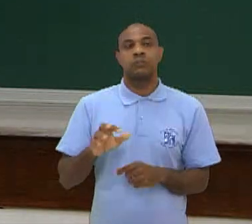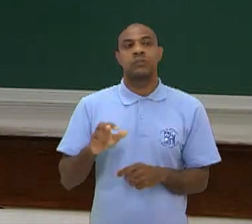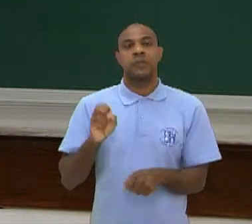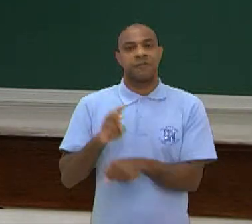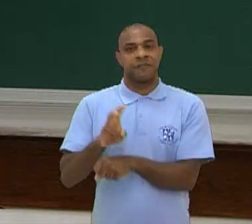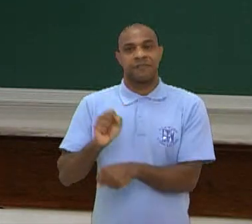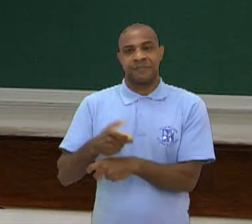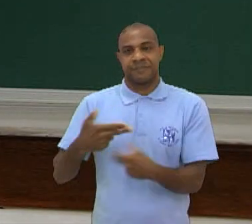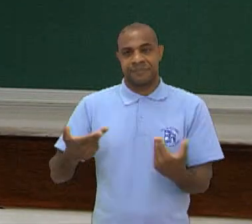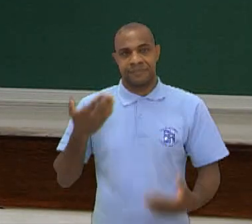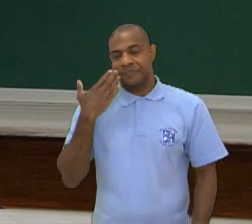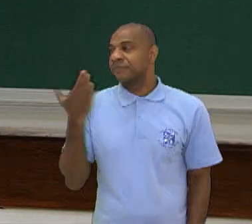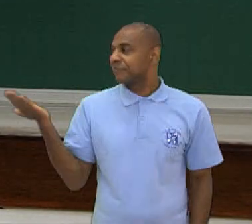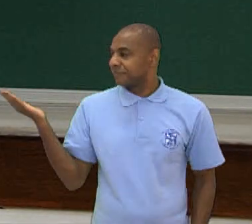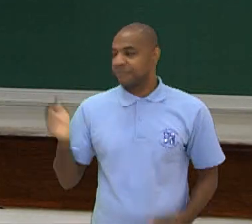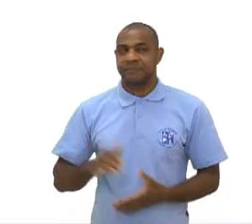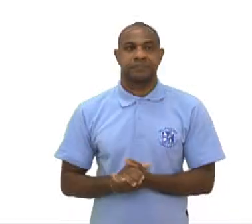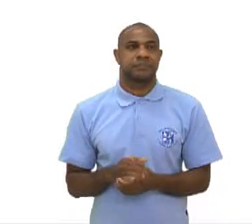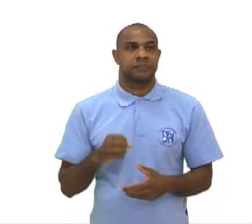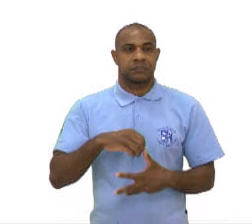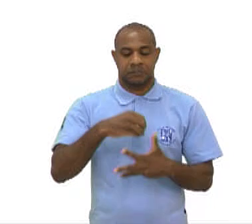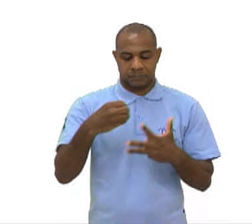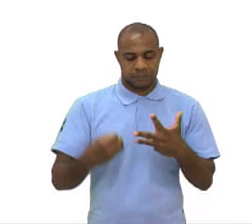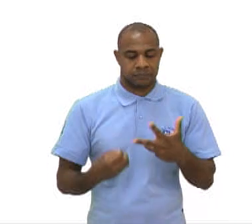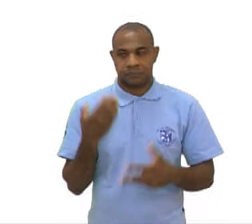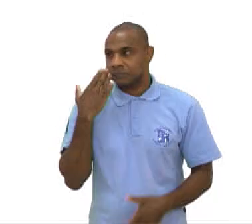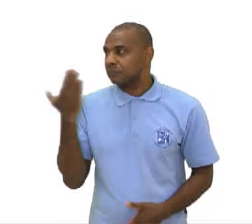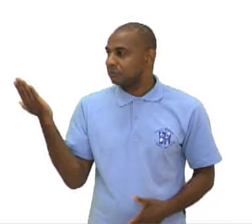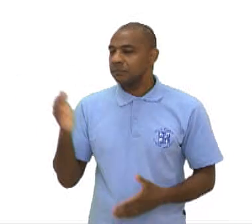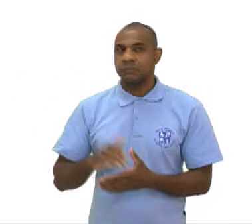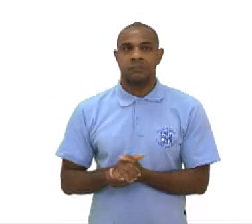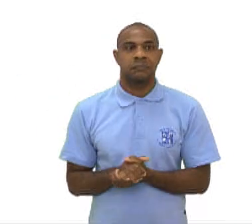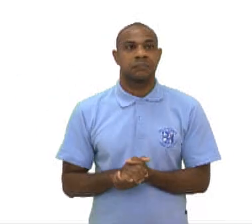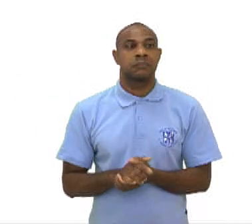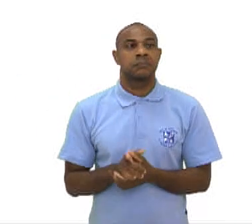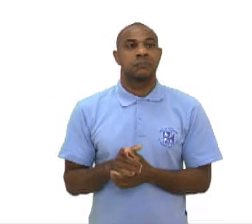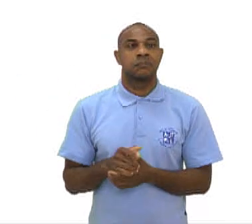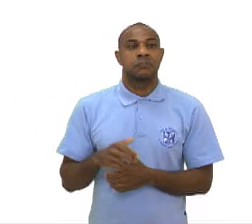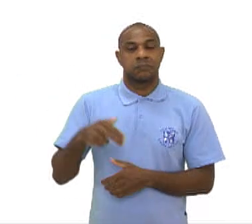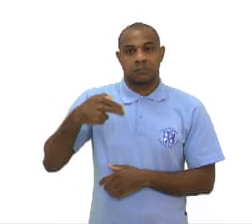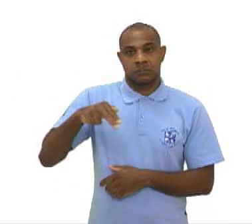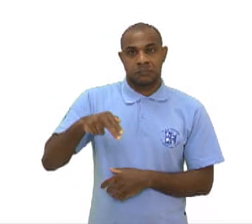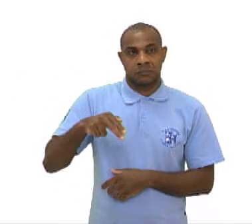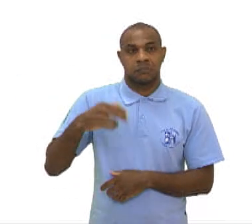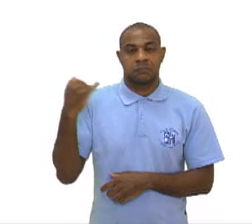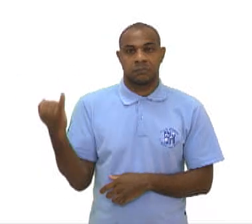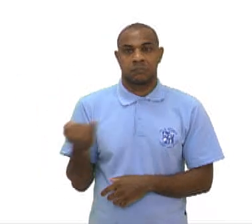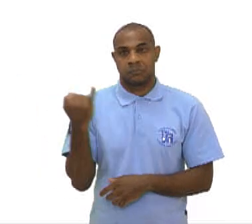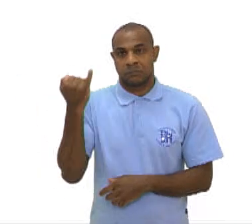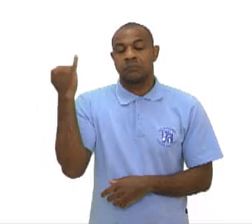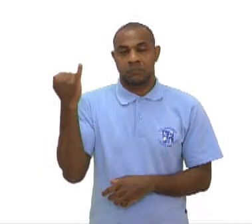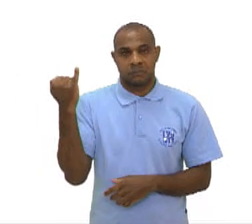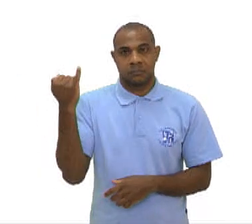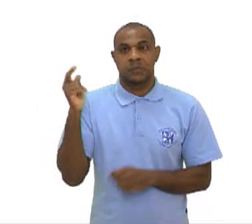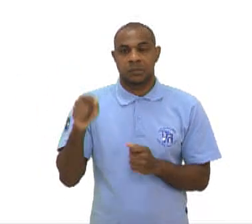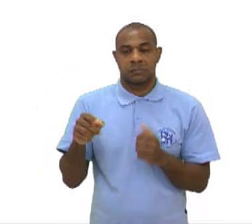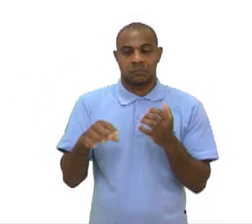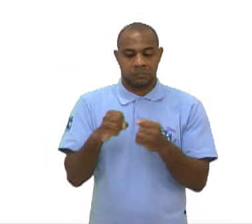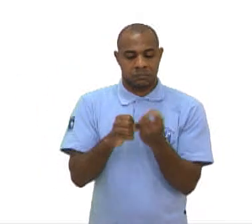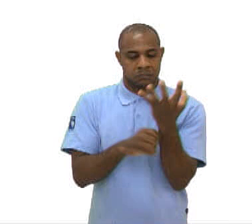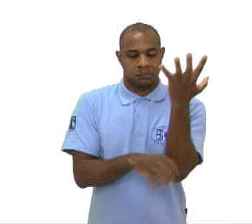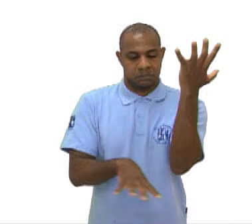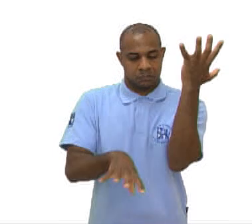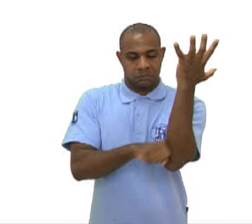né? Mais um exercício, gente. O nitrogênio é essencial aos seres vivos e pode ser adquirido pelas plantas através da absorção